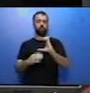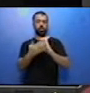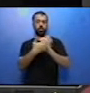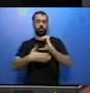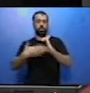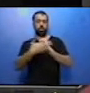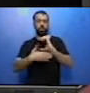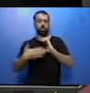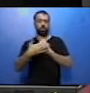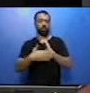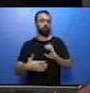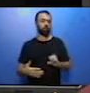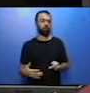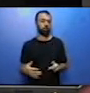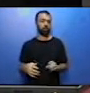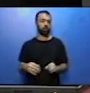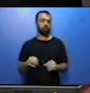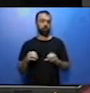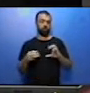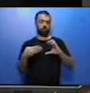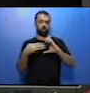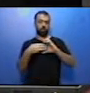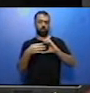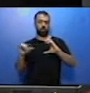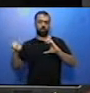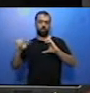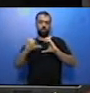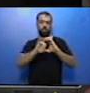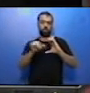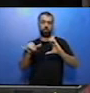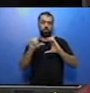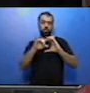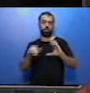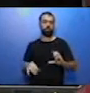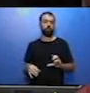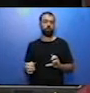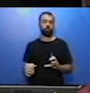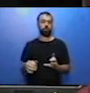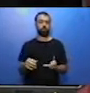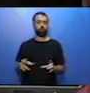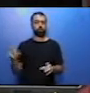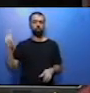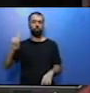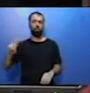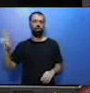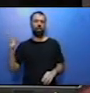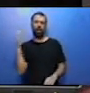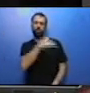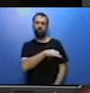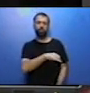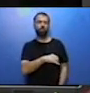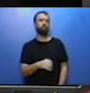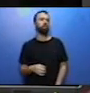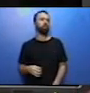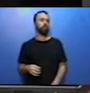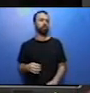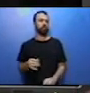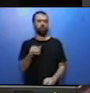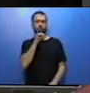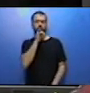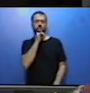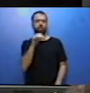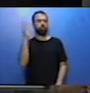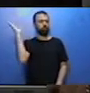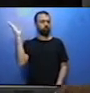para dar energia a célula sendo fáceis e rápidos de usar vejamos alguns exemplos de